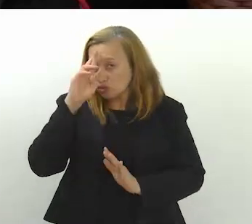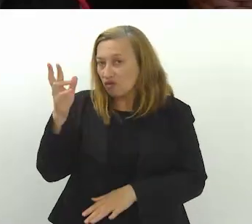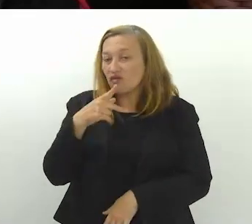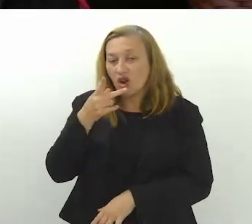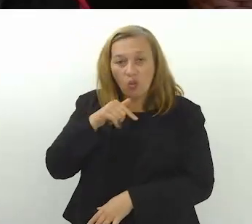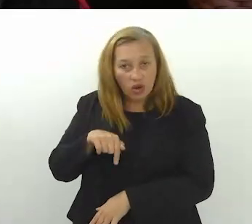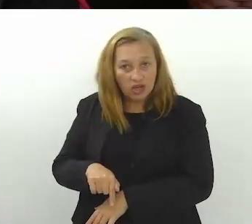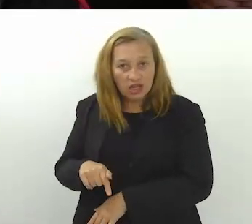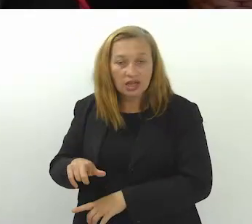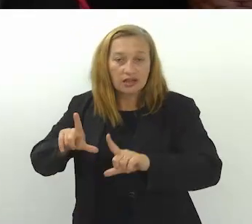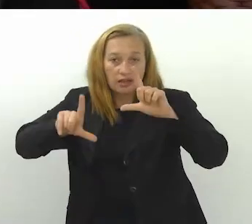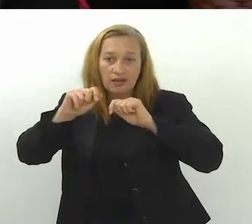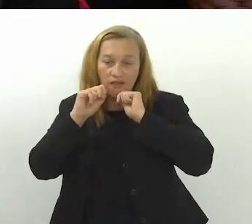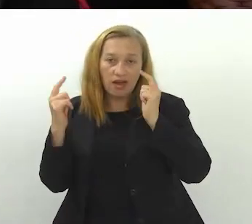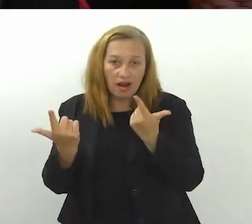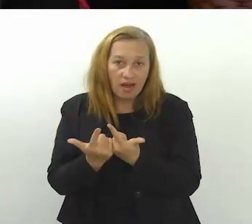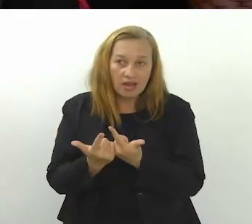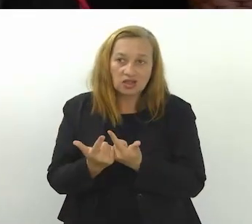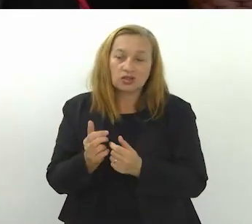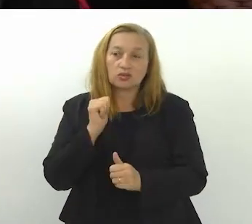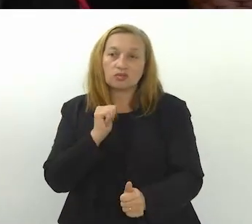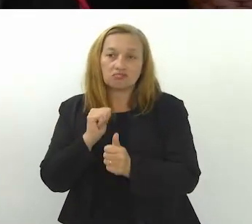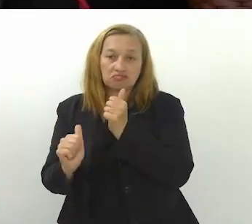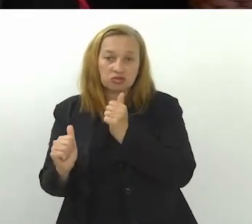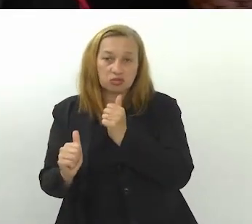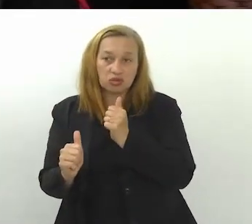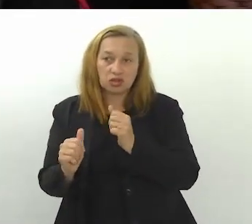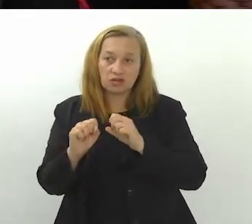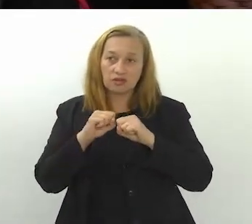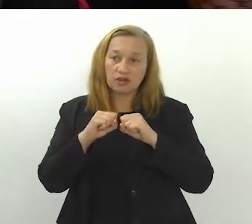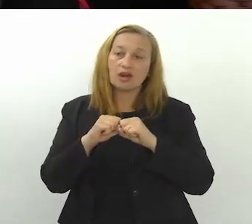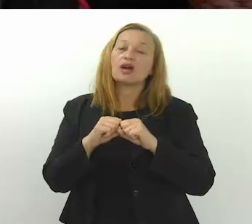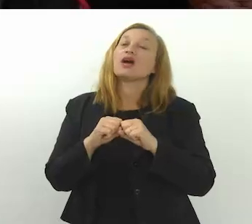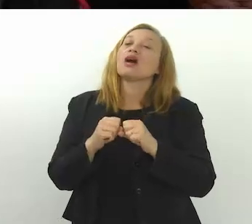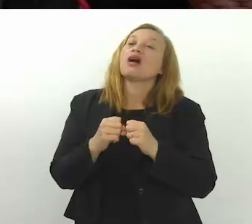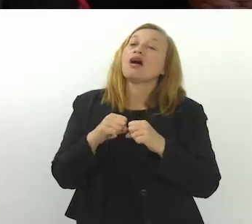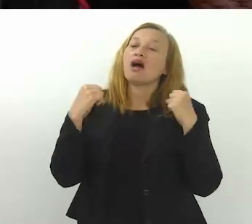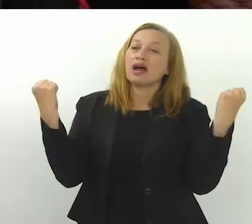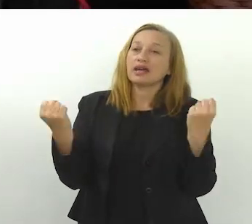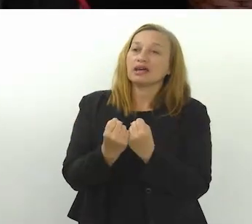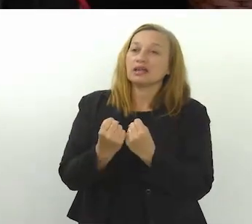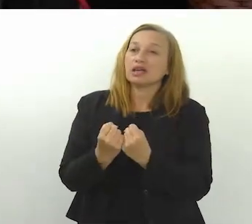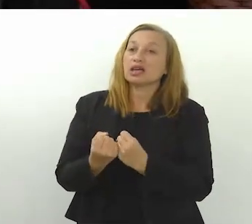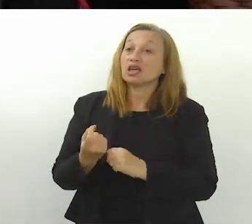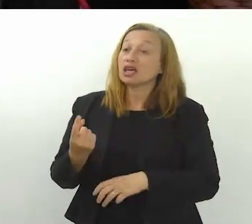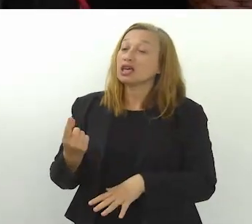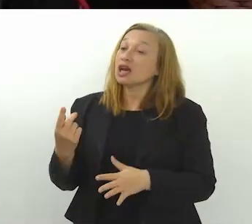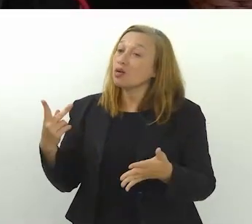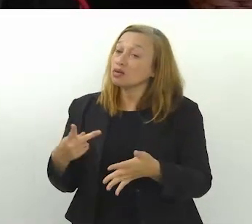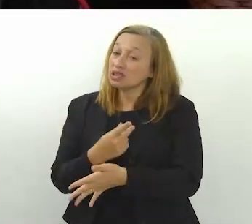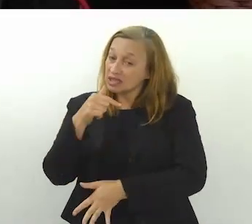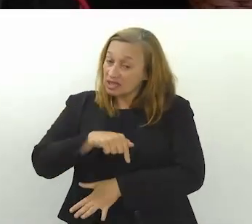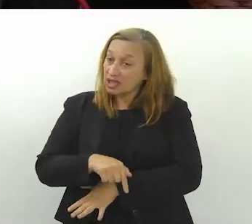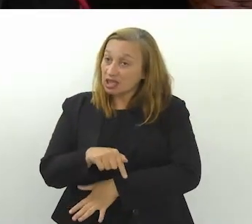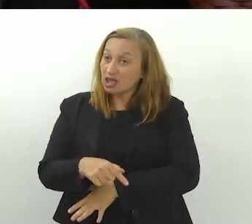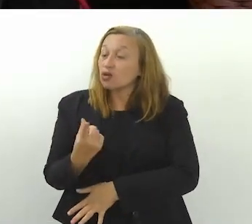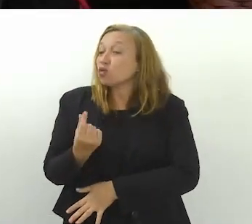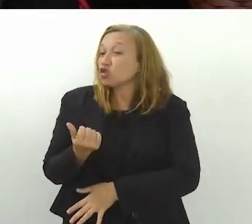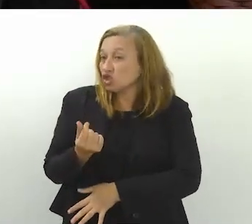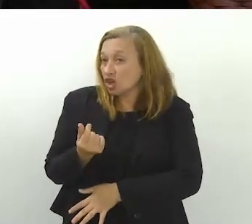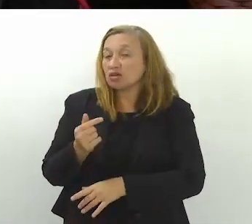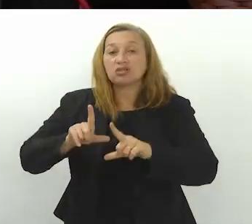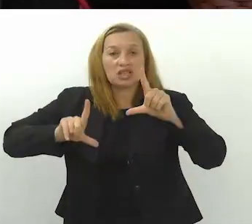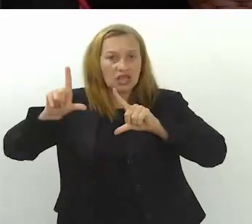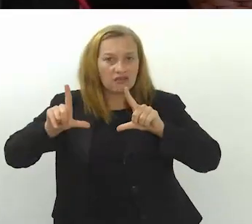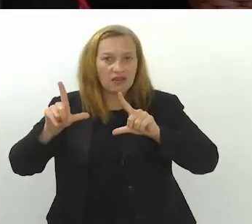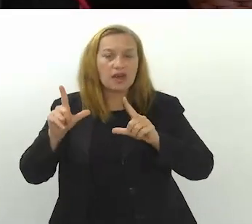acabou de citar aqui na TV Alerj, na Arena Esportiva, que venham para cá, né? Inclusive do dinheiro da própria TV, né? Daquilo